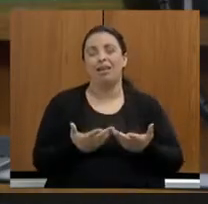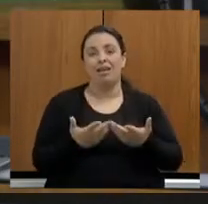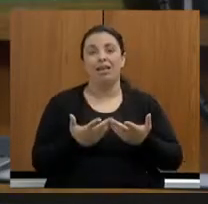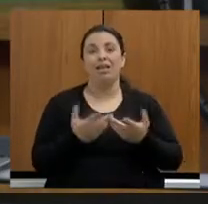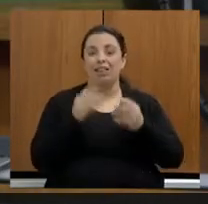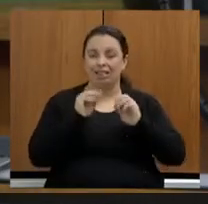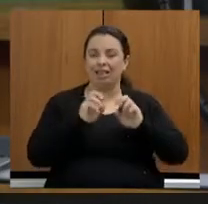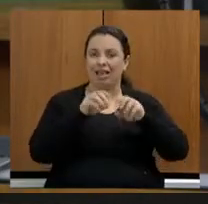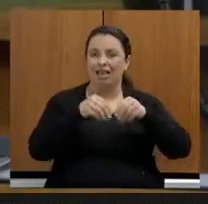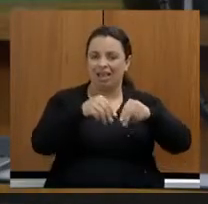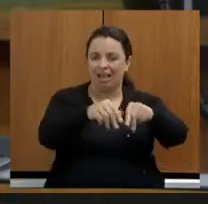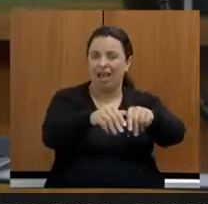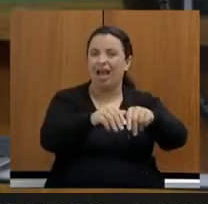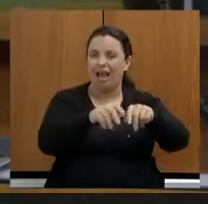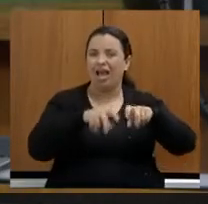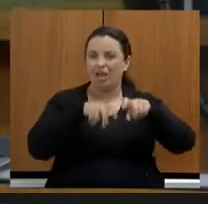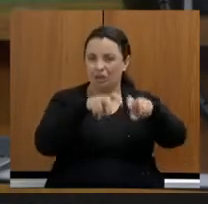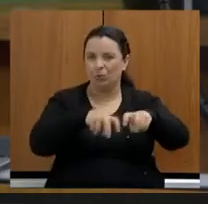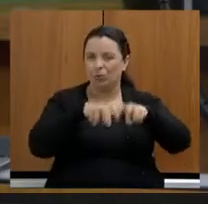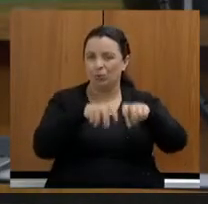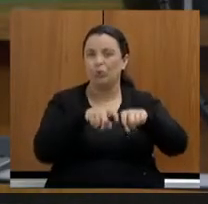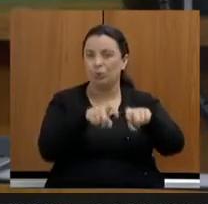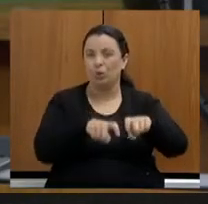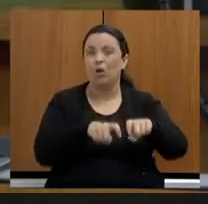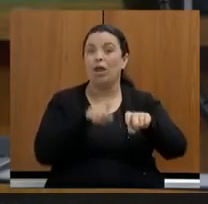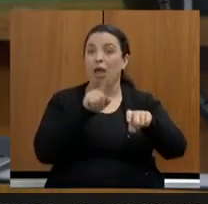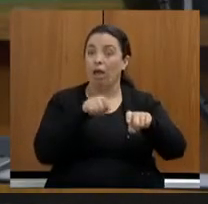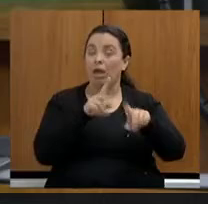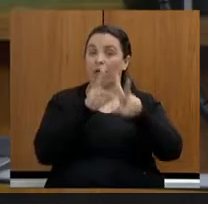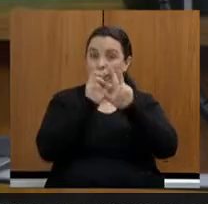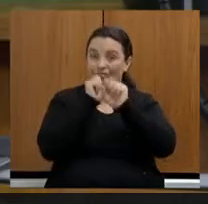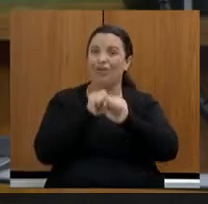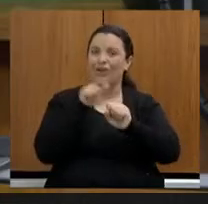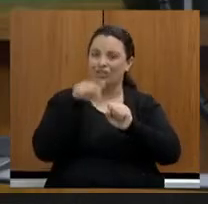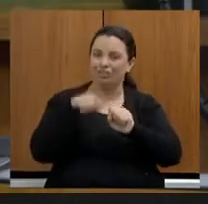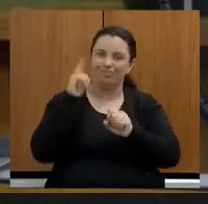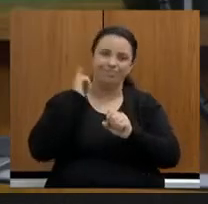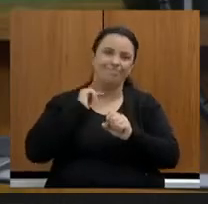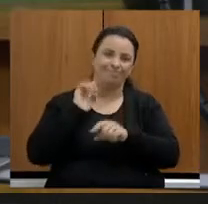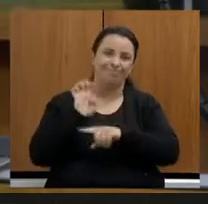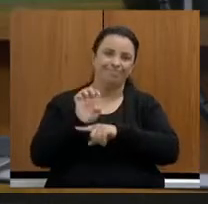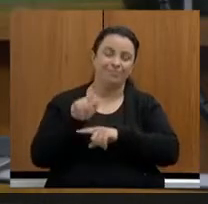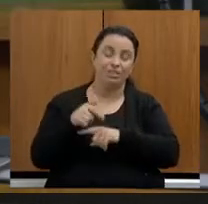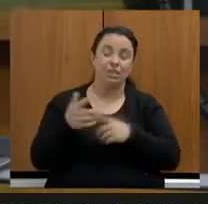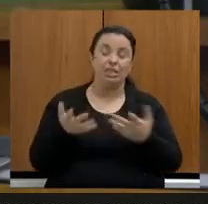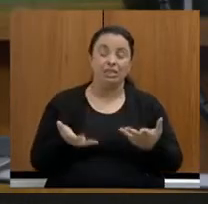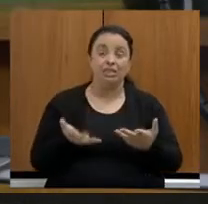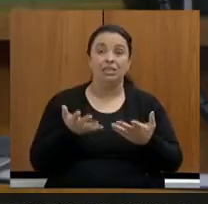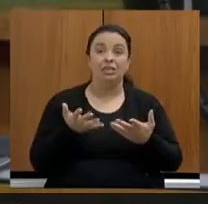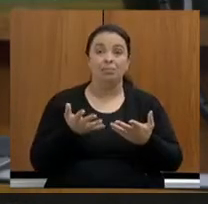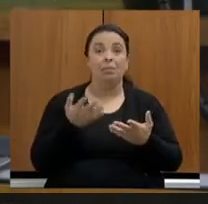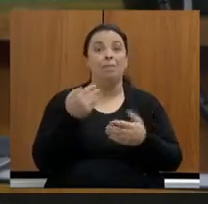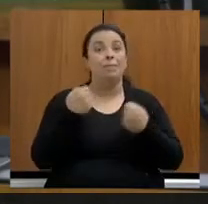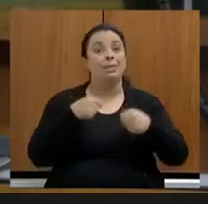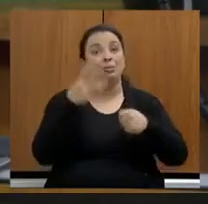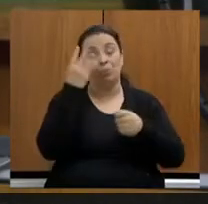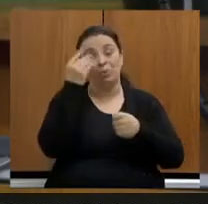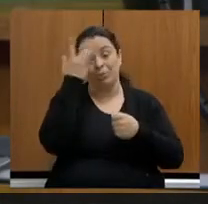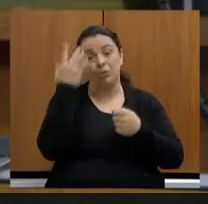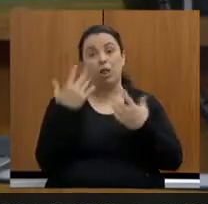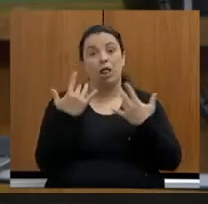quero um dos carros-chefe do nosso Estado né demanda muita muita mão-de-obra E essas essas pessoas realmente